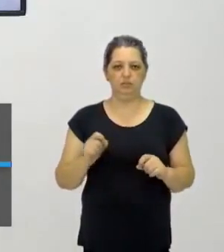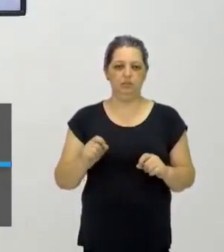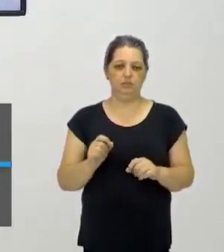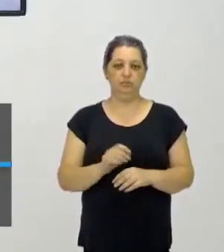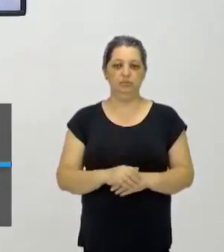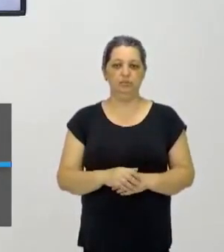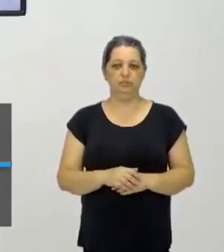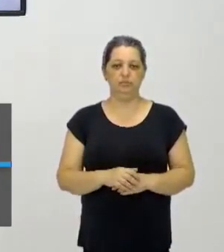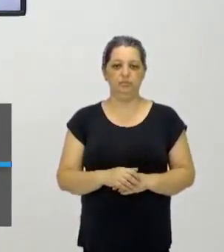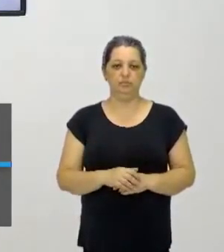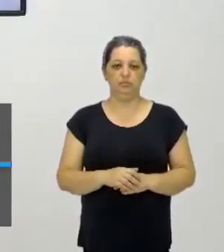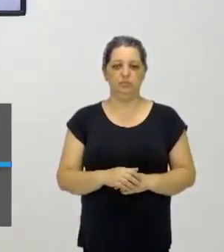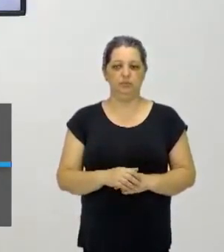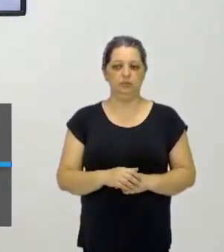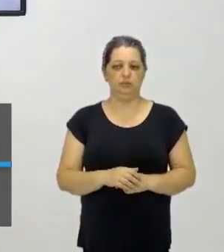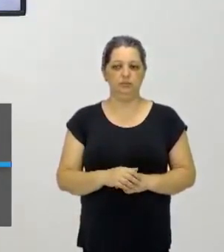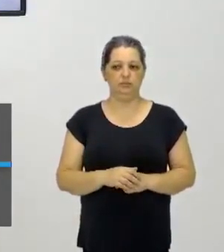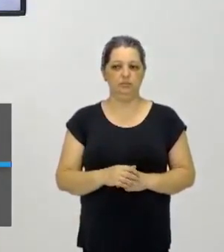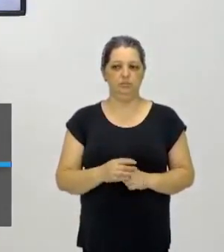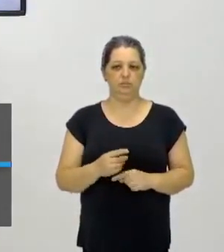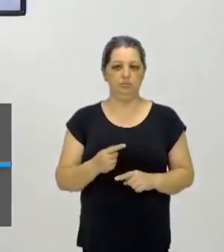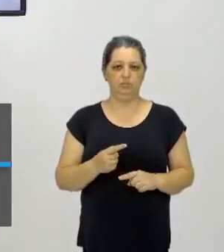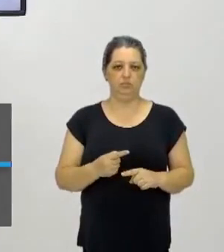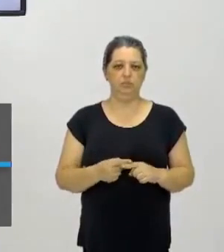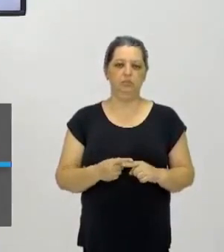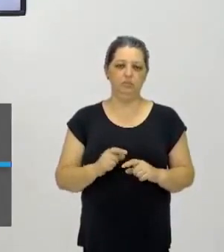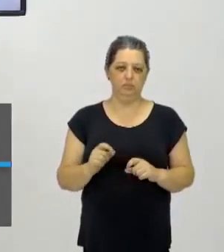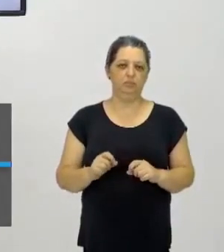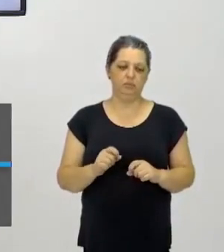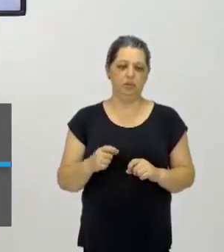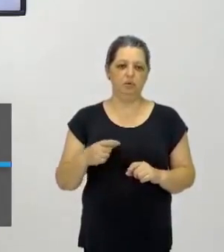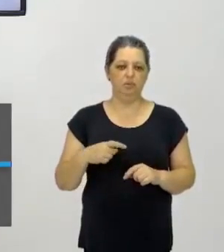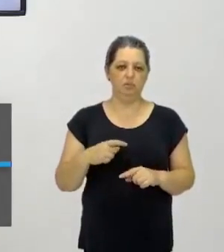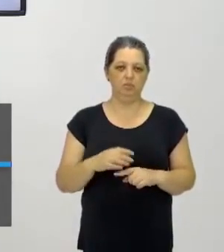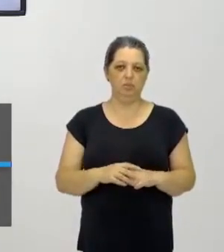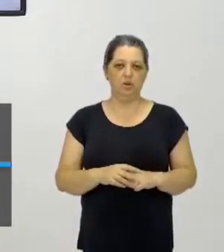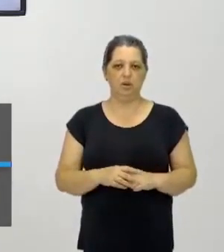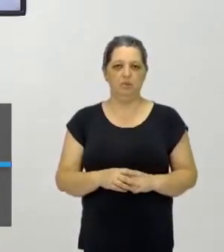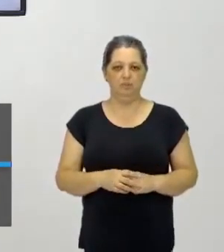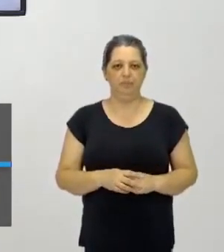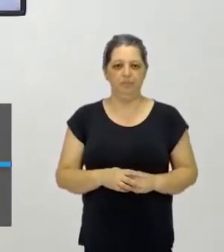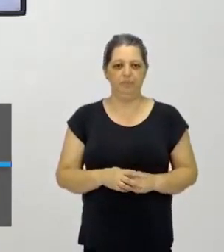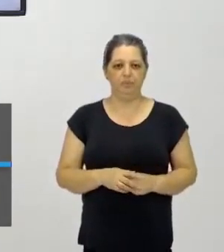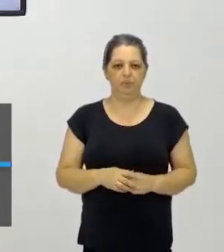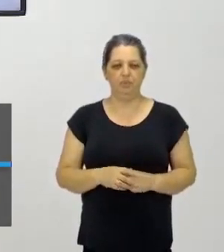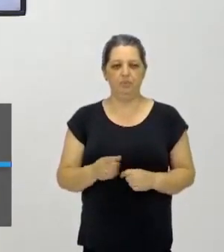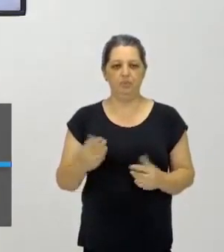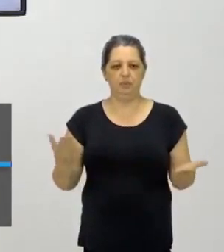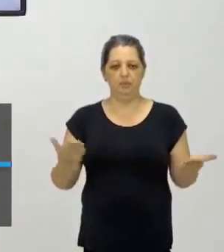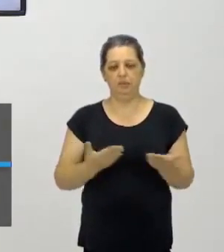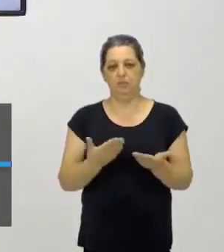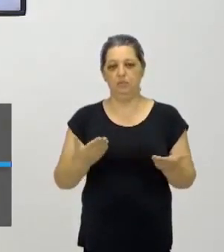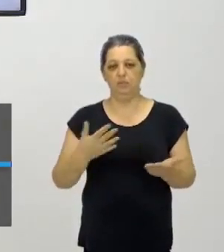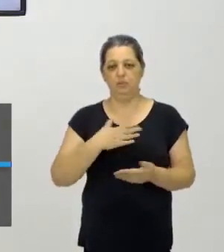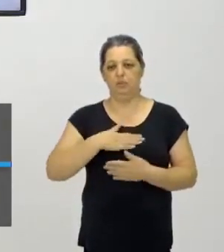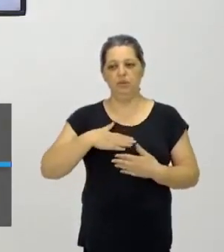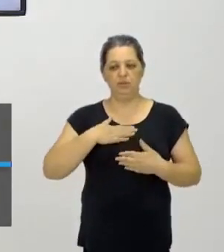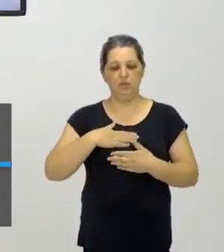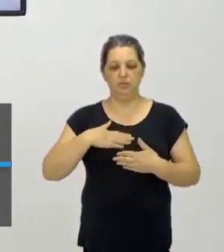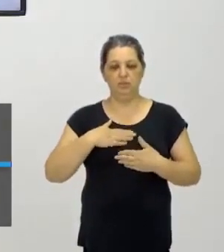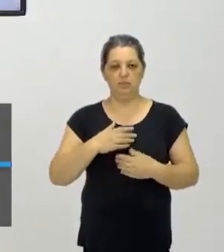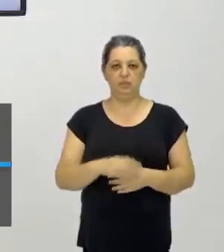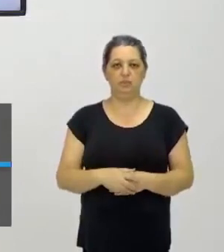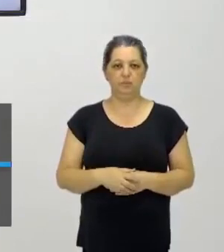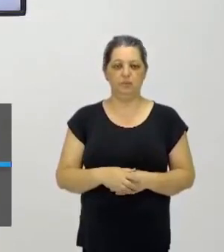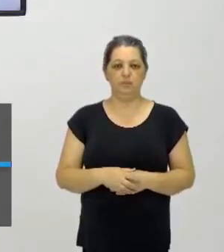né, de pesquisa do final da aula. Tudo isso a gente olha para poder sempre dar um upzinho aqui na aula. E hoje também tive o prazer de conhecer